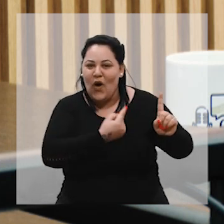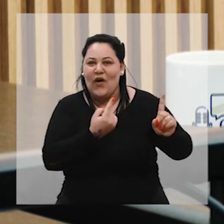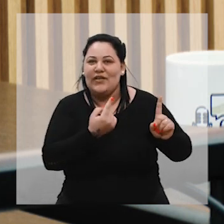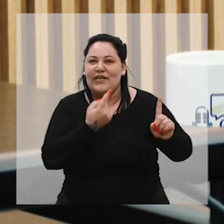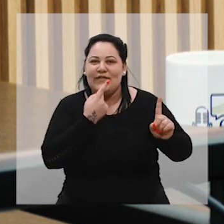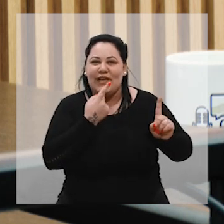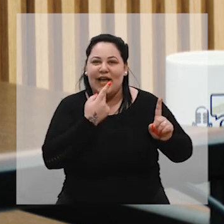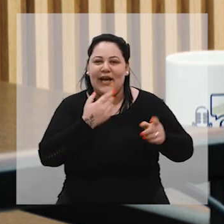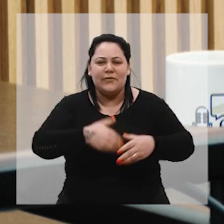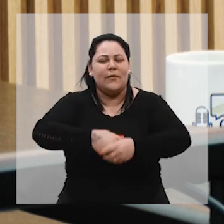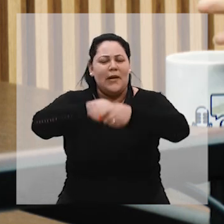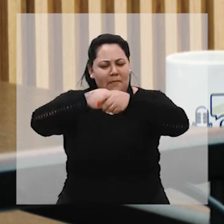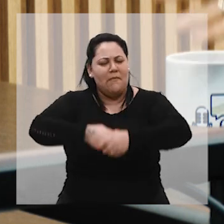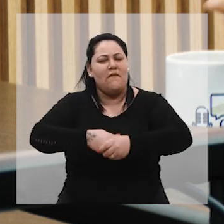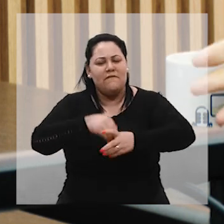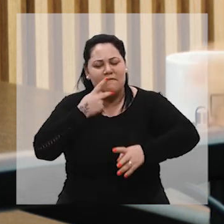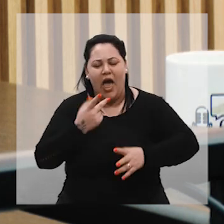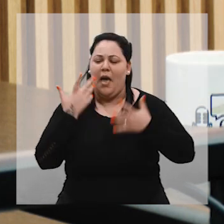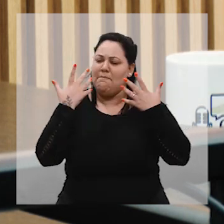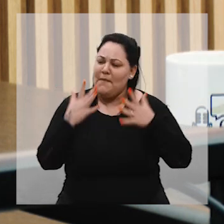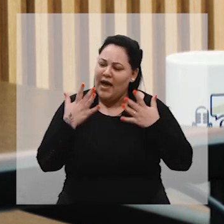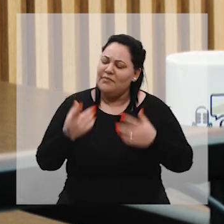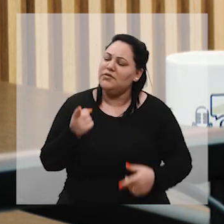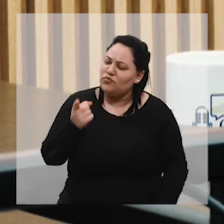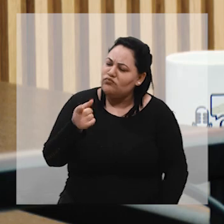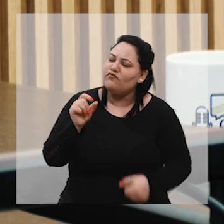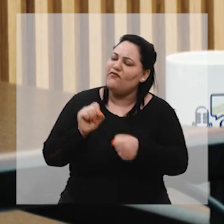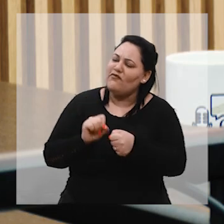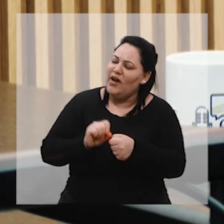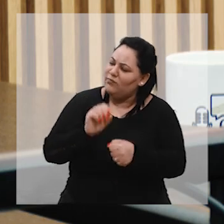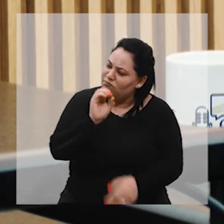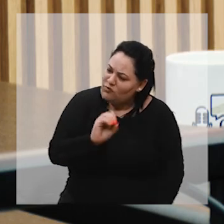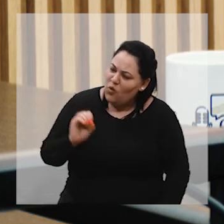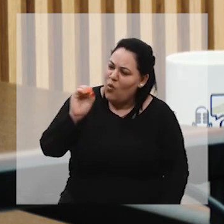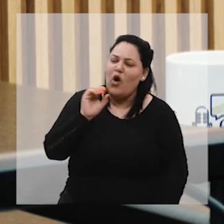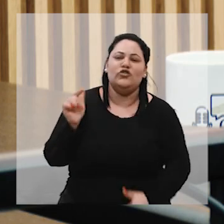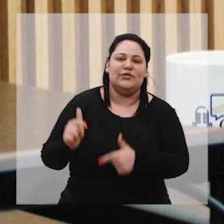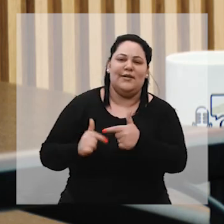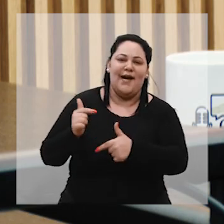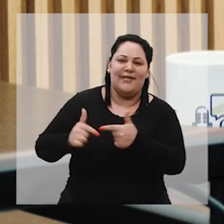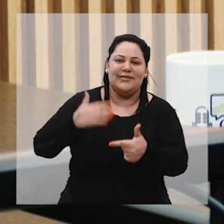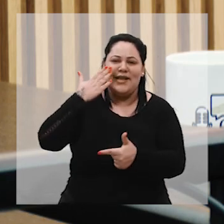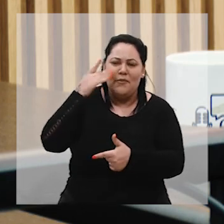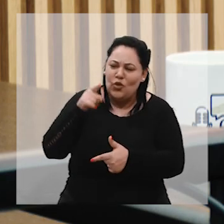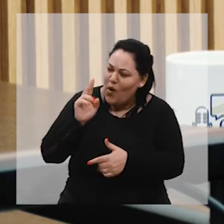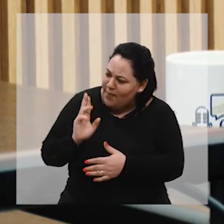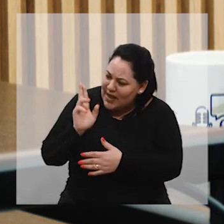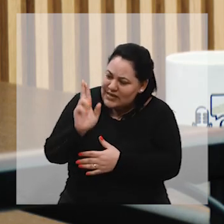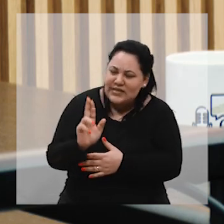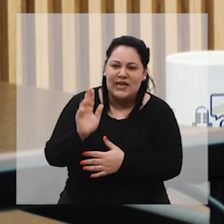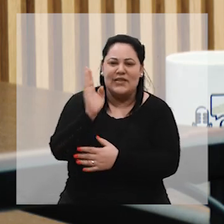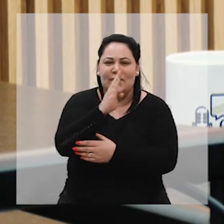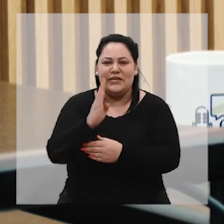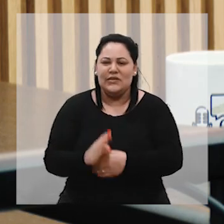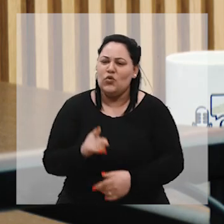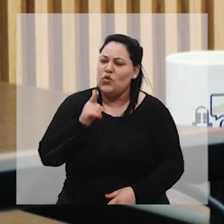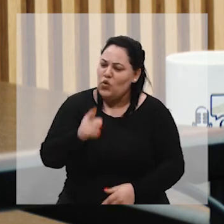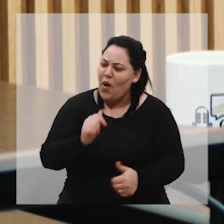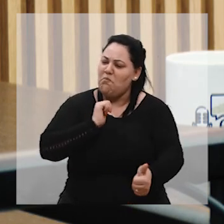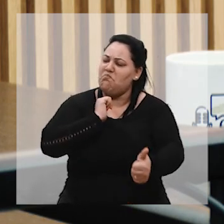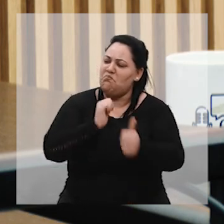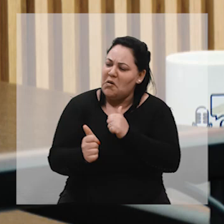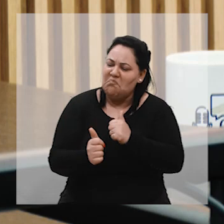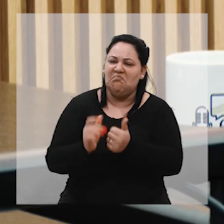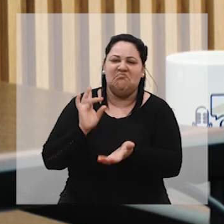homenagear, venha falar, nem que seja um aperto de mão e falar assim, parabéns, cara, você fez o que você representou o Brasil,